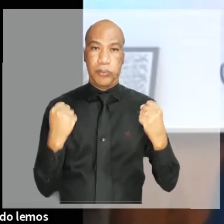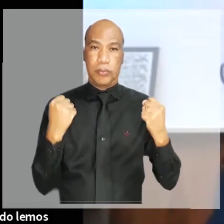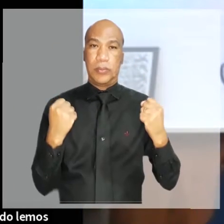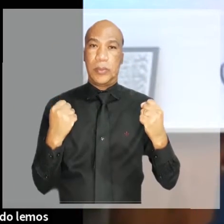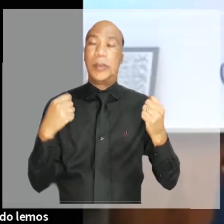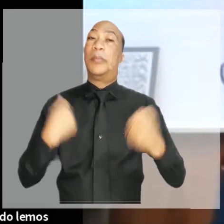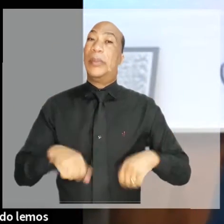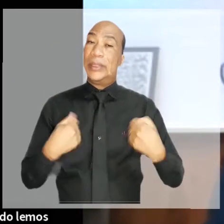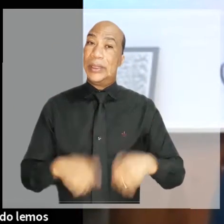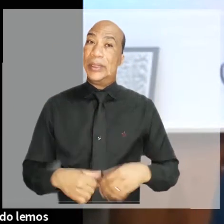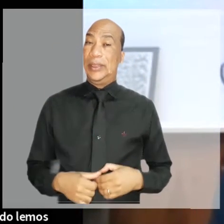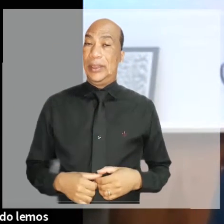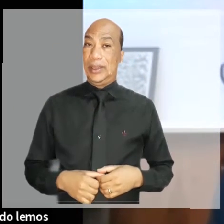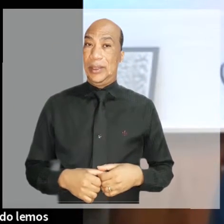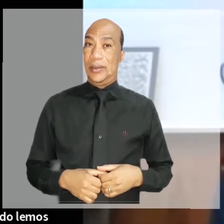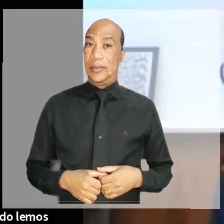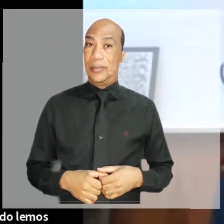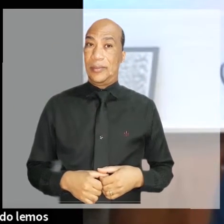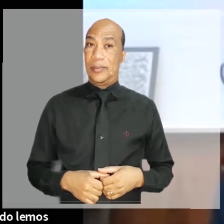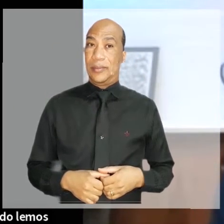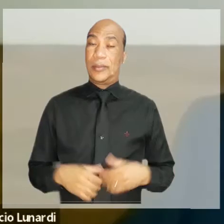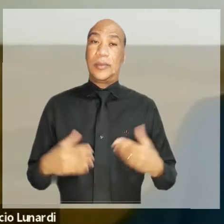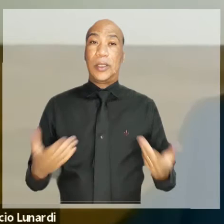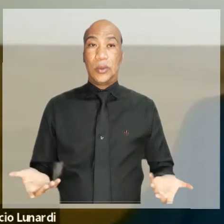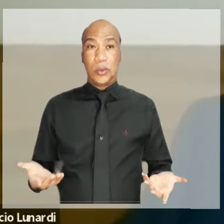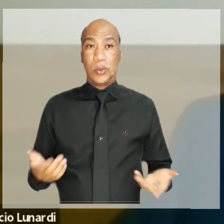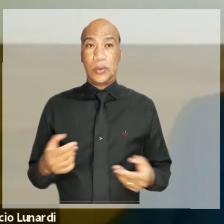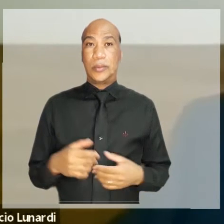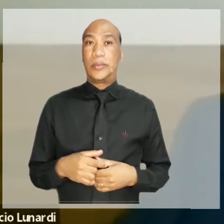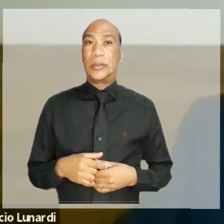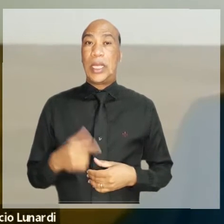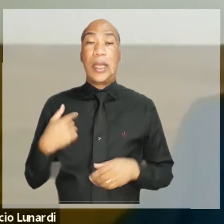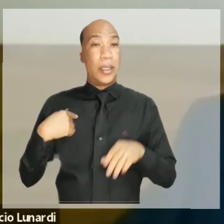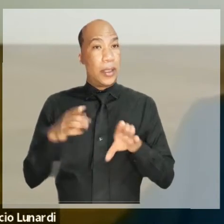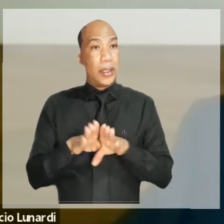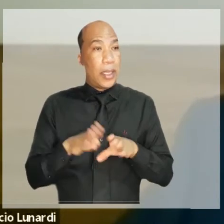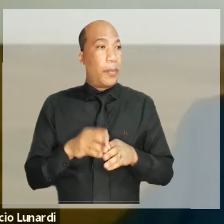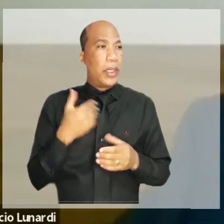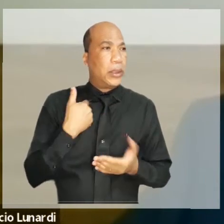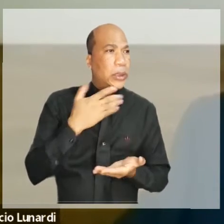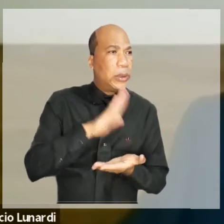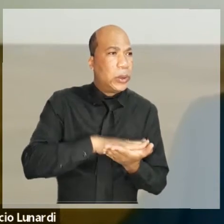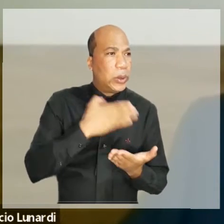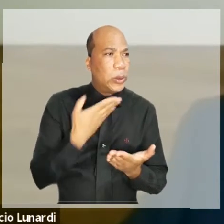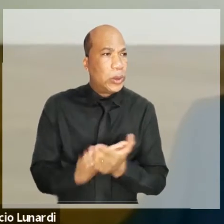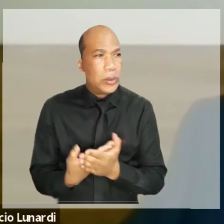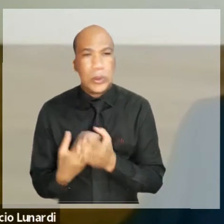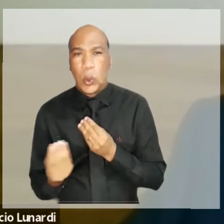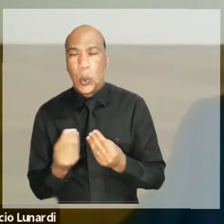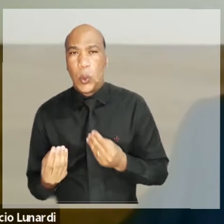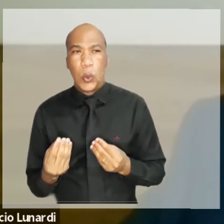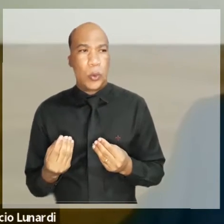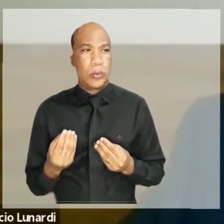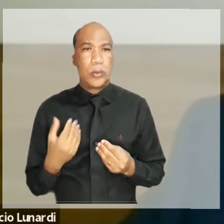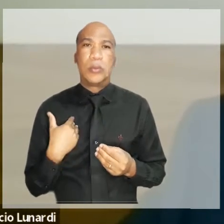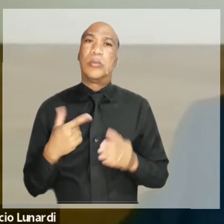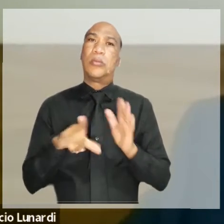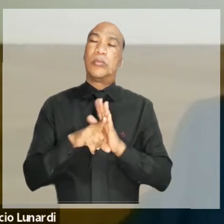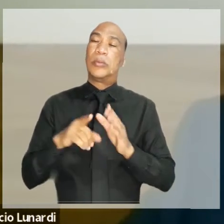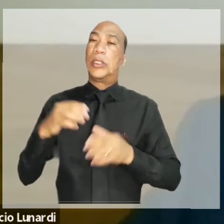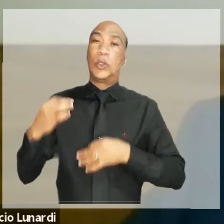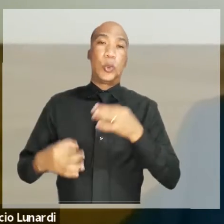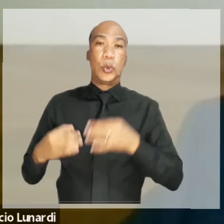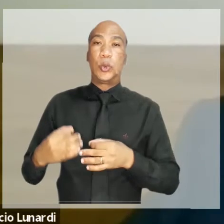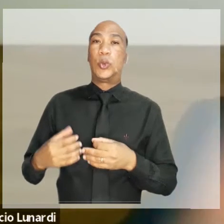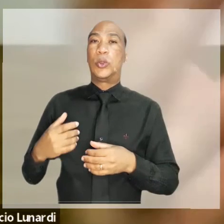ter depois no judiciário. Bacana. O nosso público disso, no chat, deixando